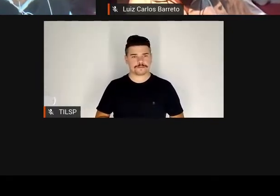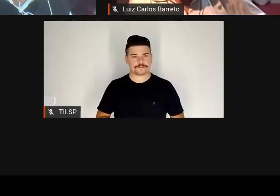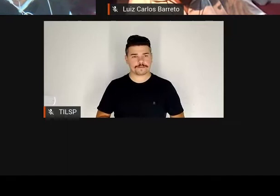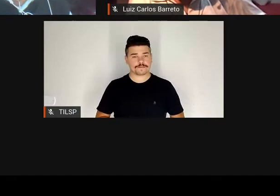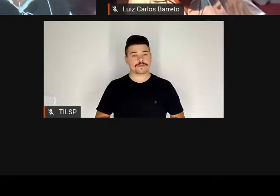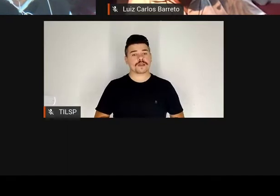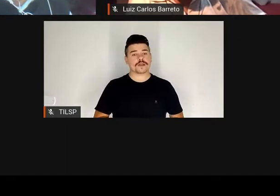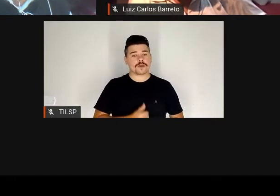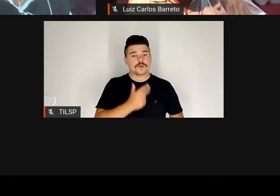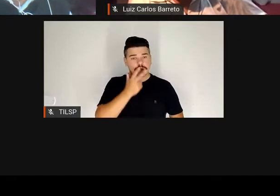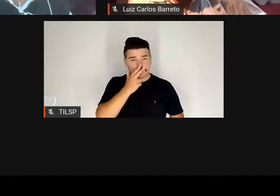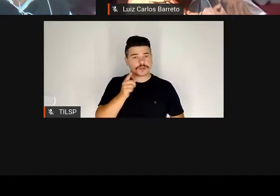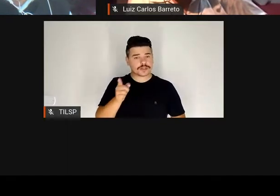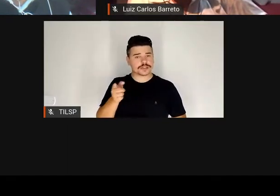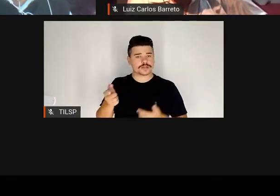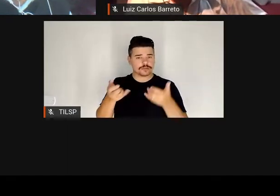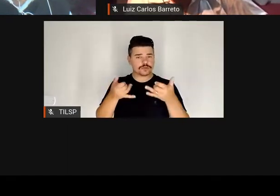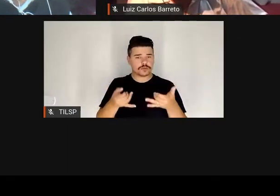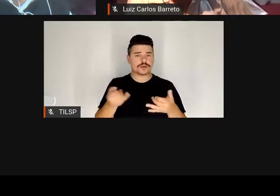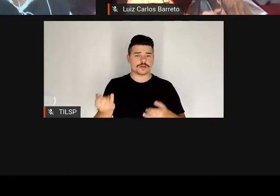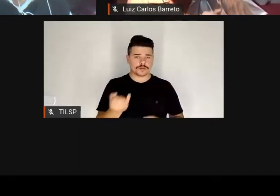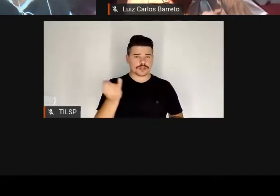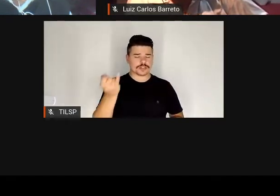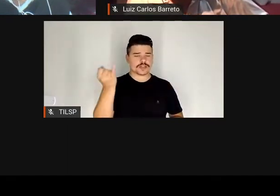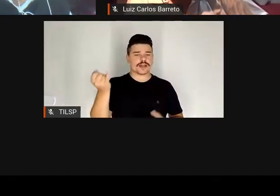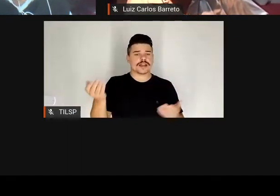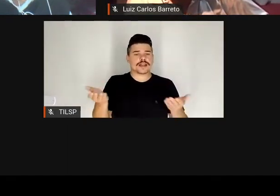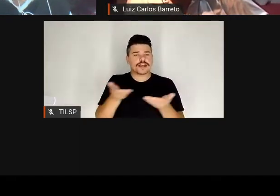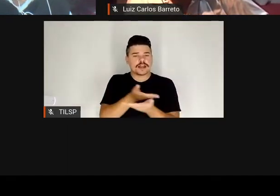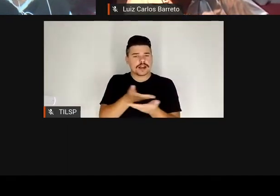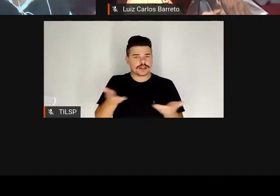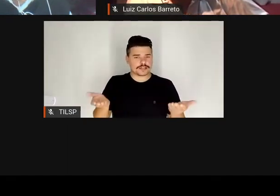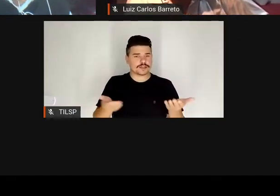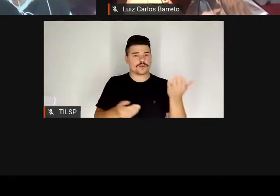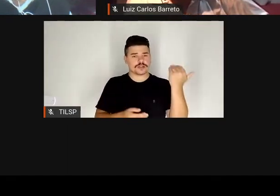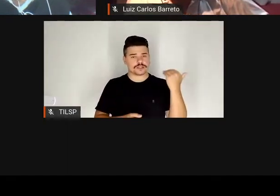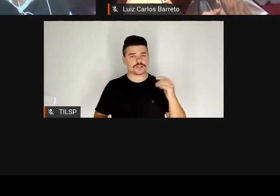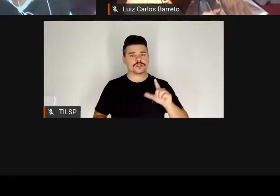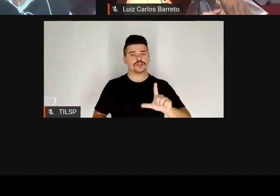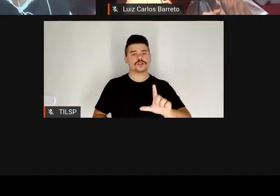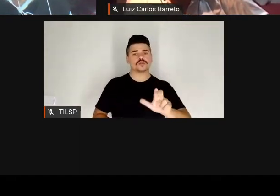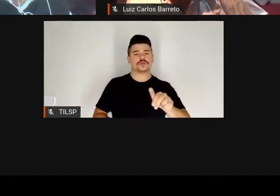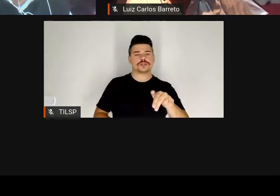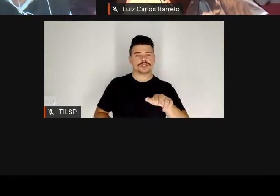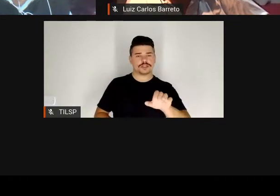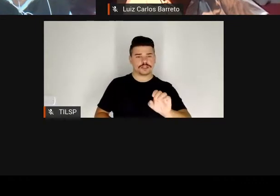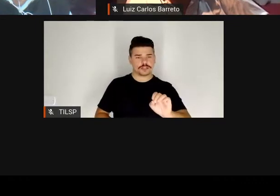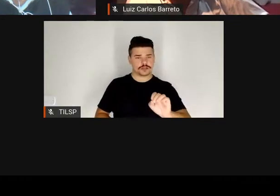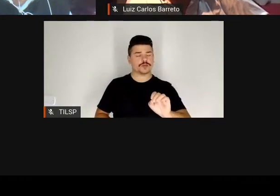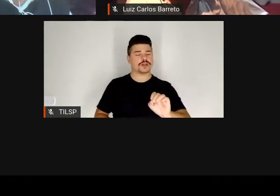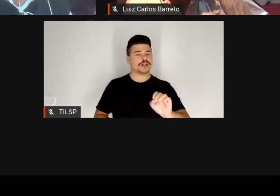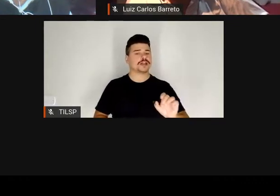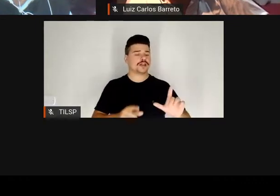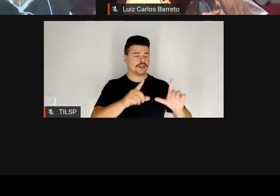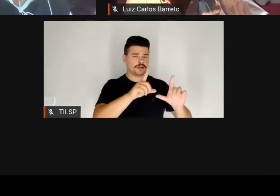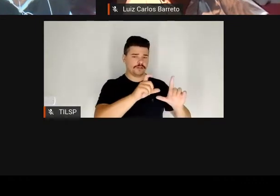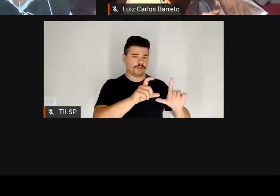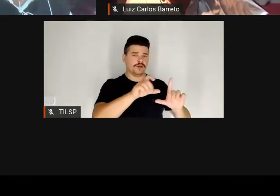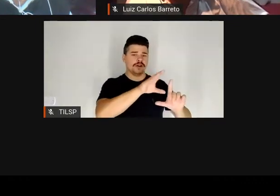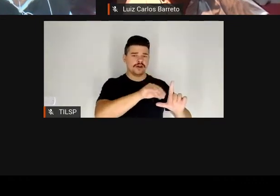coloca algo importante, que é exatamente essa relação do Luciano Carneiro como, ao mesmo tempo, repórter e fotógrafo, né?